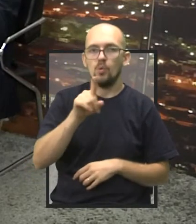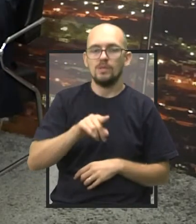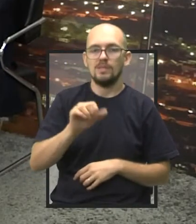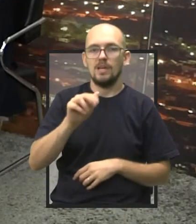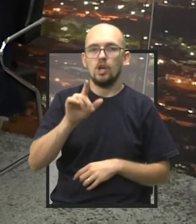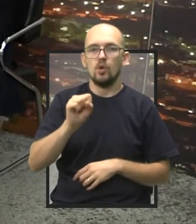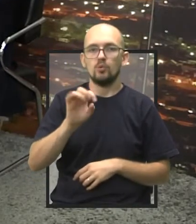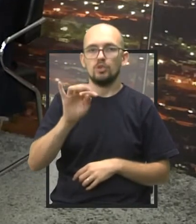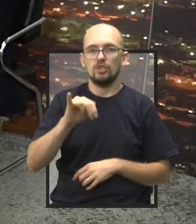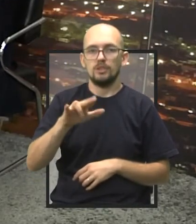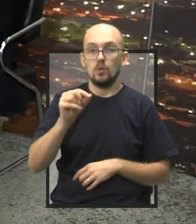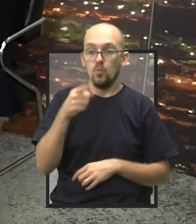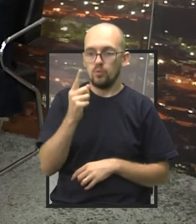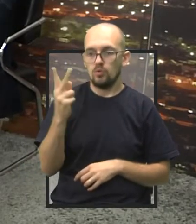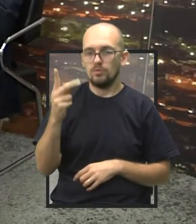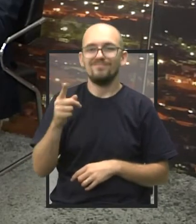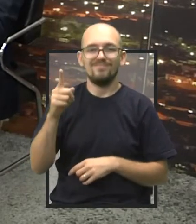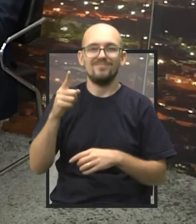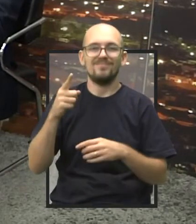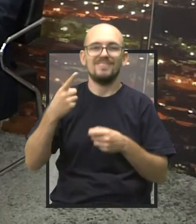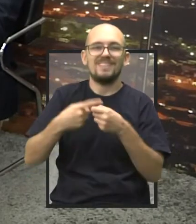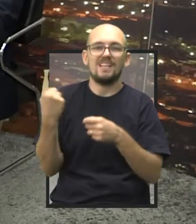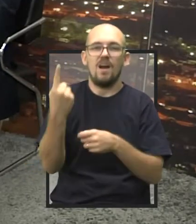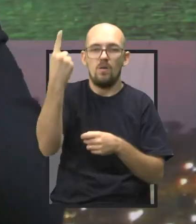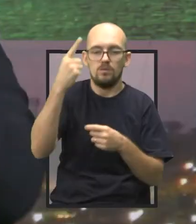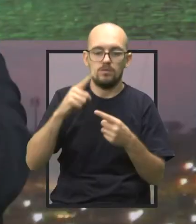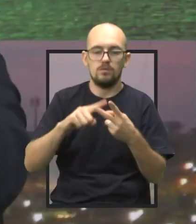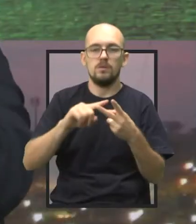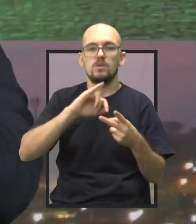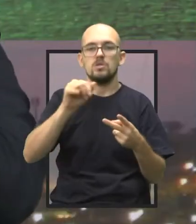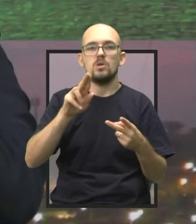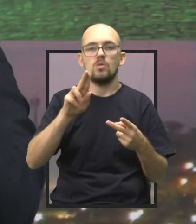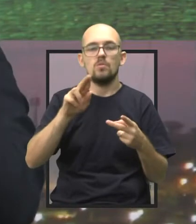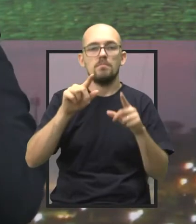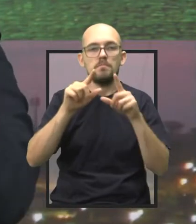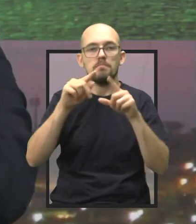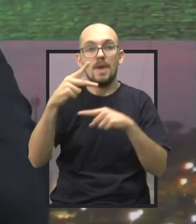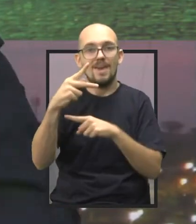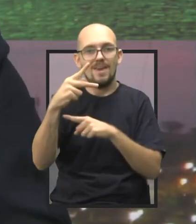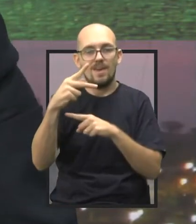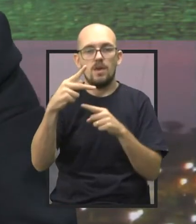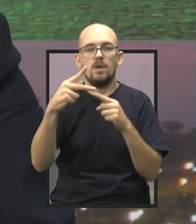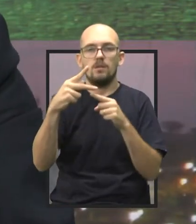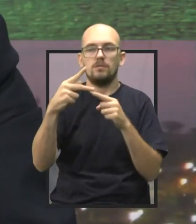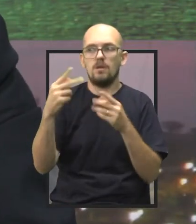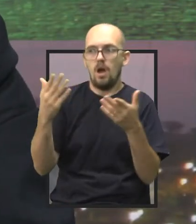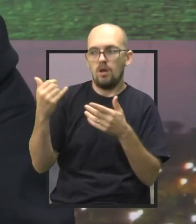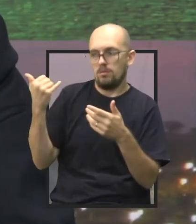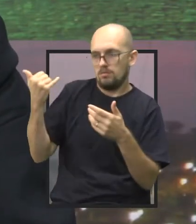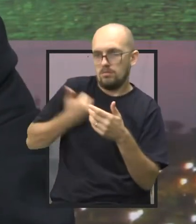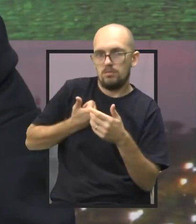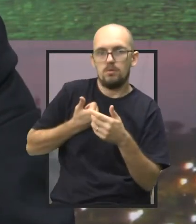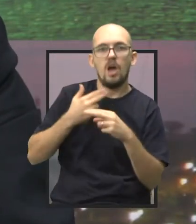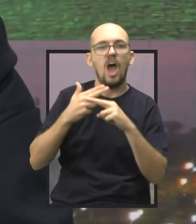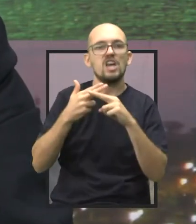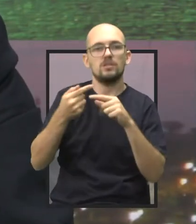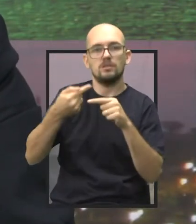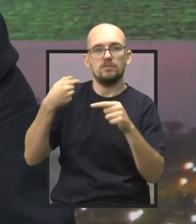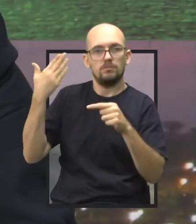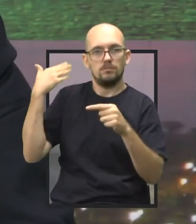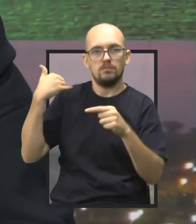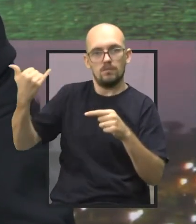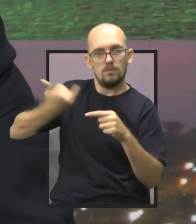2, lá no Cidade Alta. E o Jaú P, que agora eu tive uma informação da Caixa Econômica Federal, semana